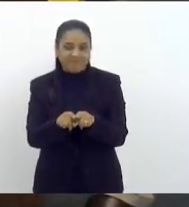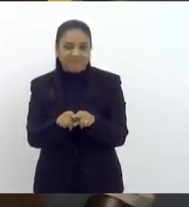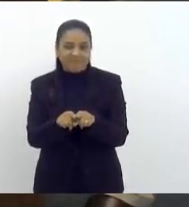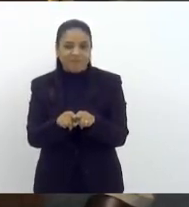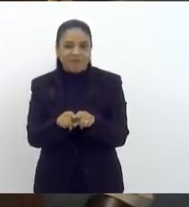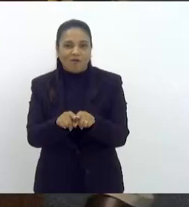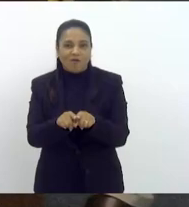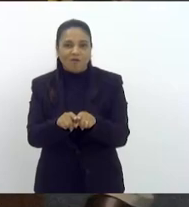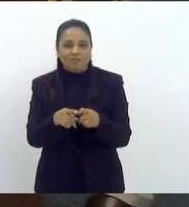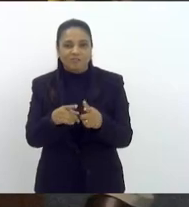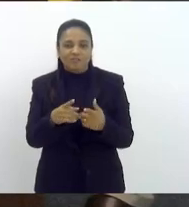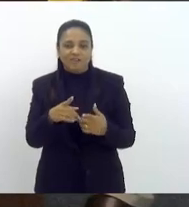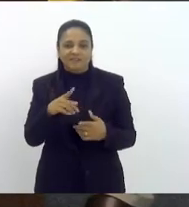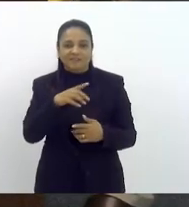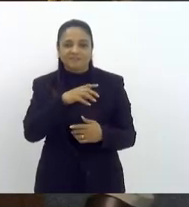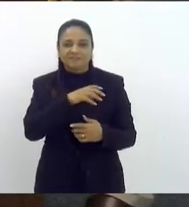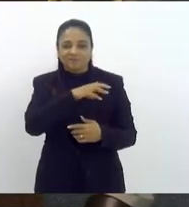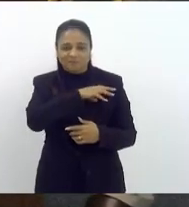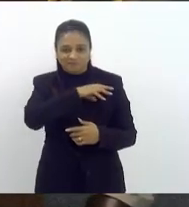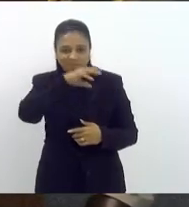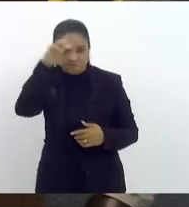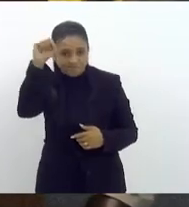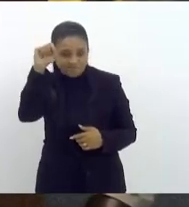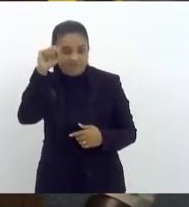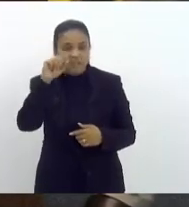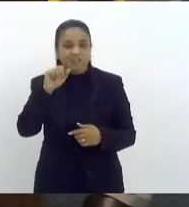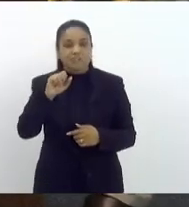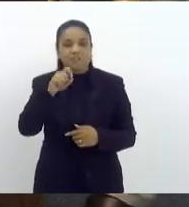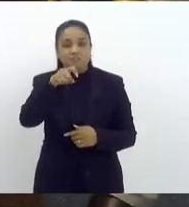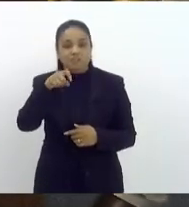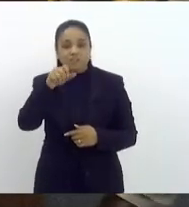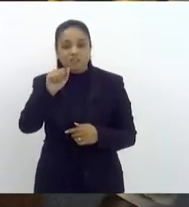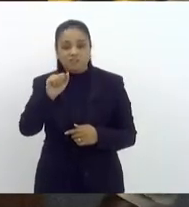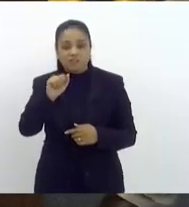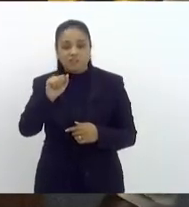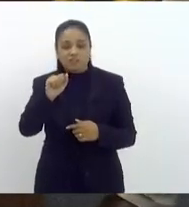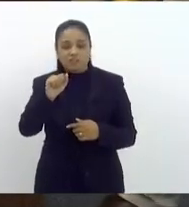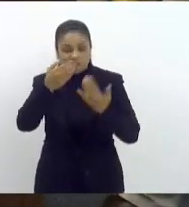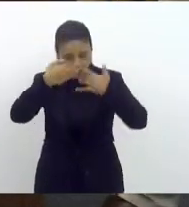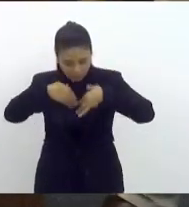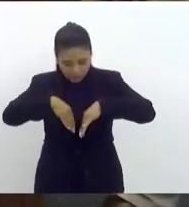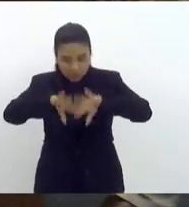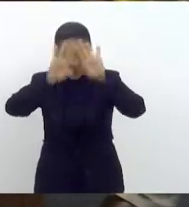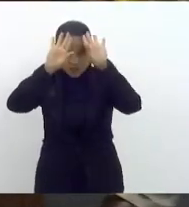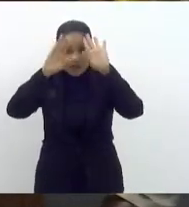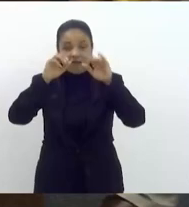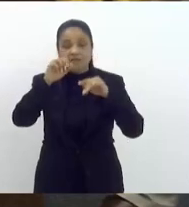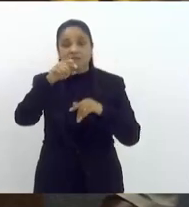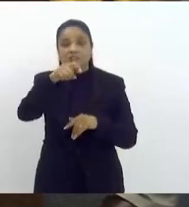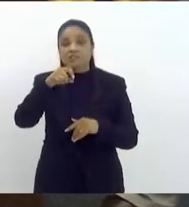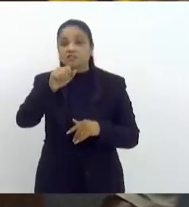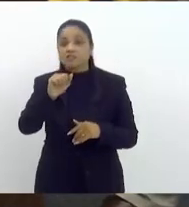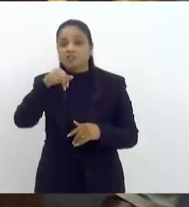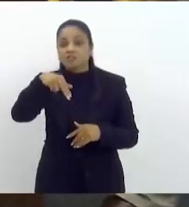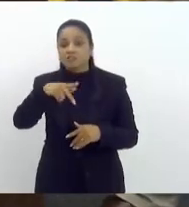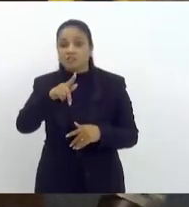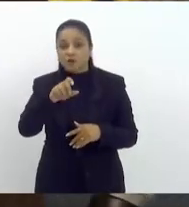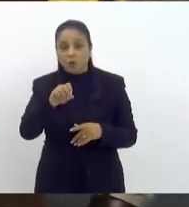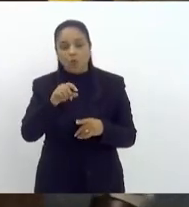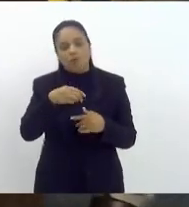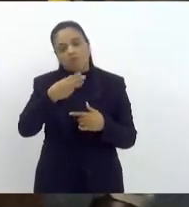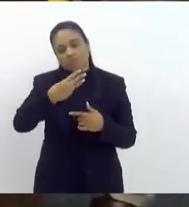Xangô Apesar que no seu sincretismo com São Jerônimo não é em junho mas é um terceiro